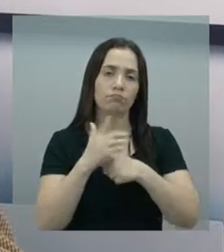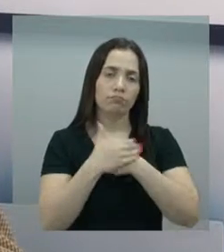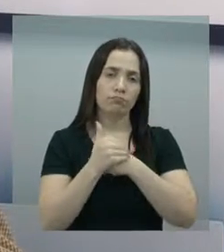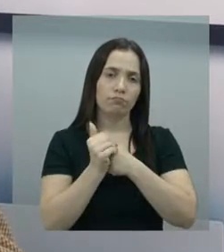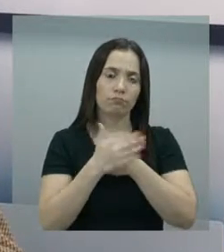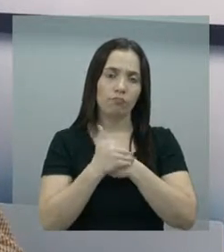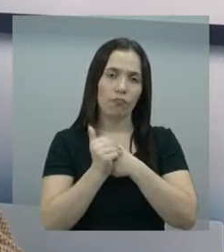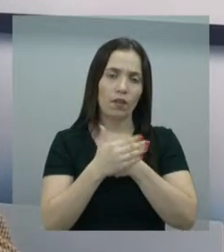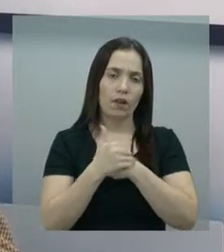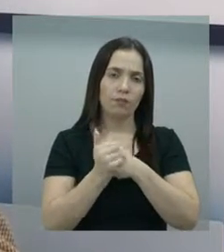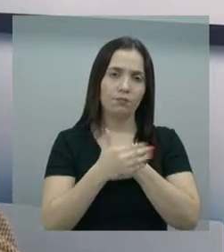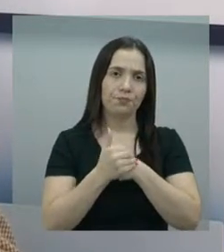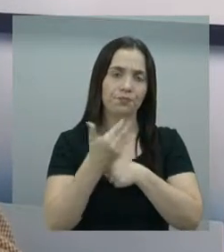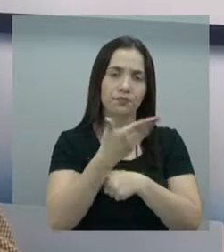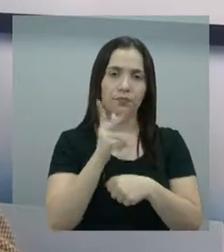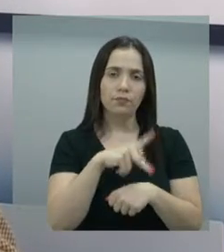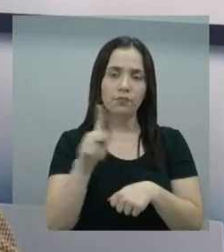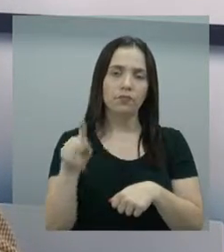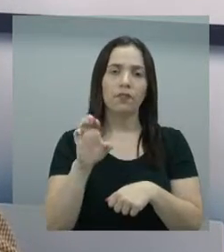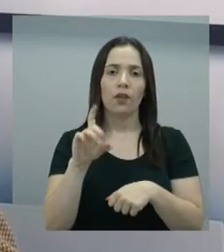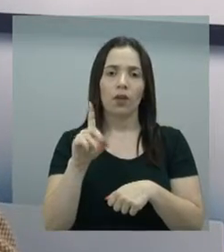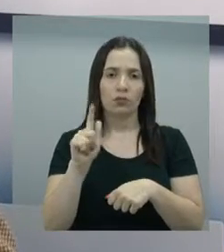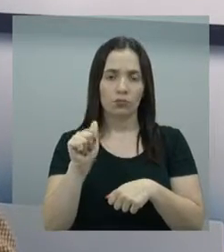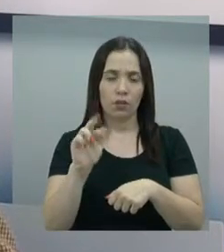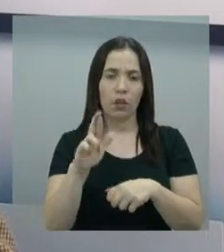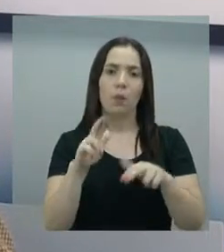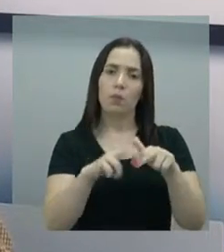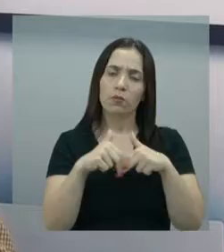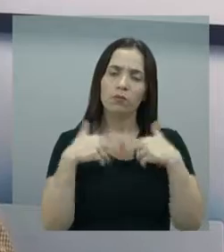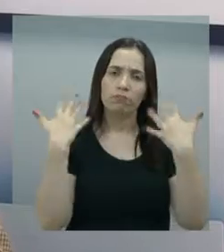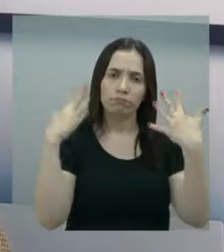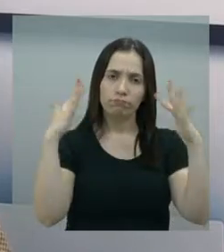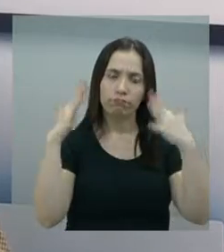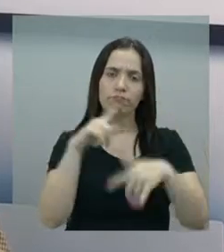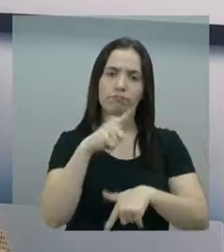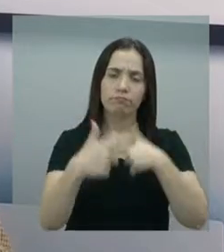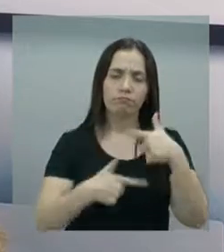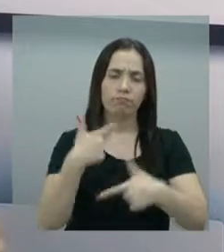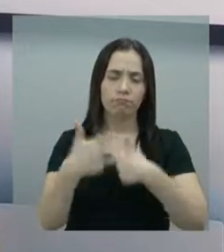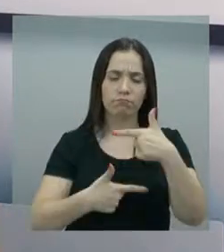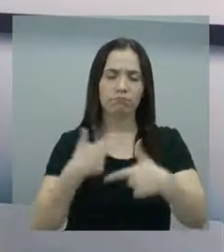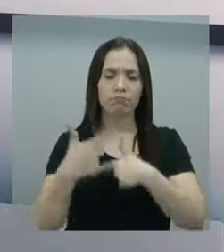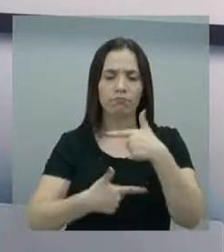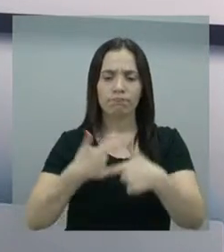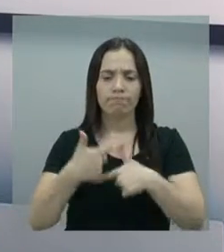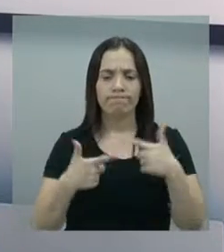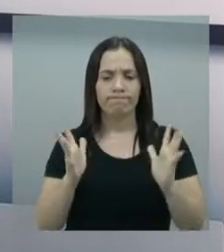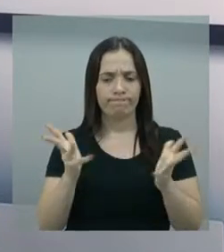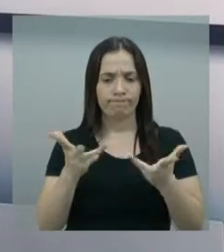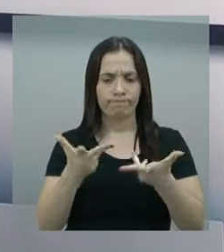grande ao professor Edgar. Sem dúvida. E o reconhecimento também do seu trabalho, e é um trabalho